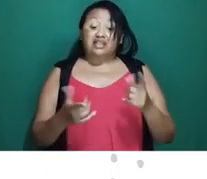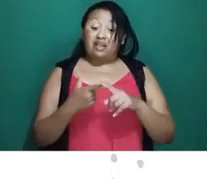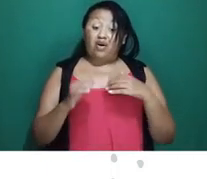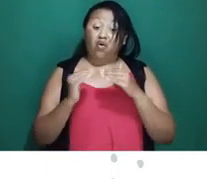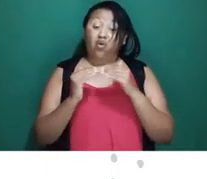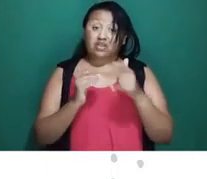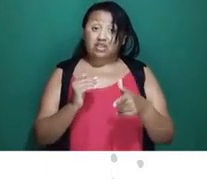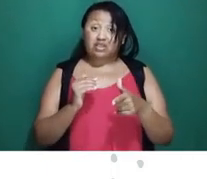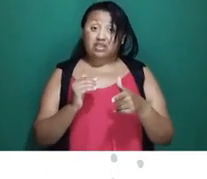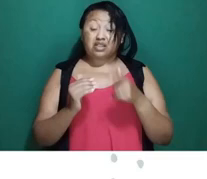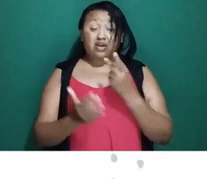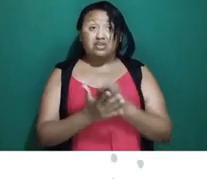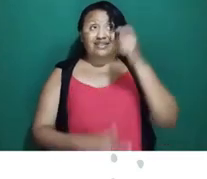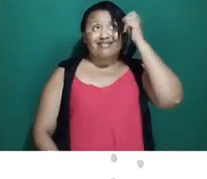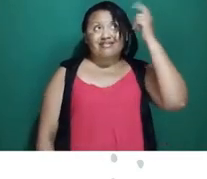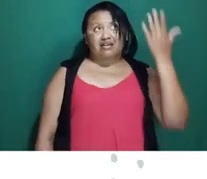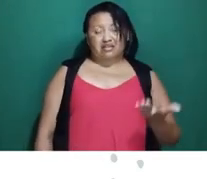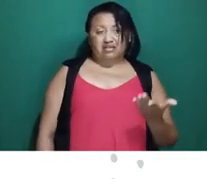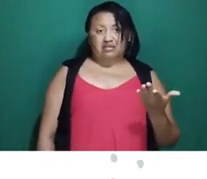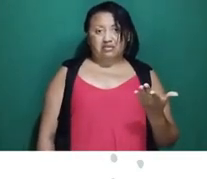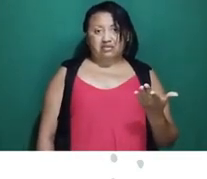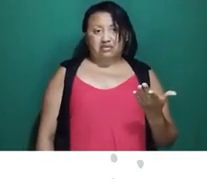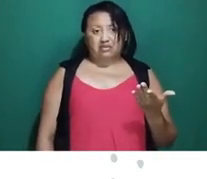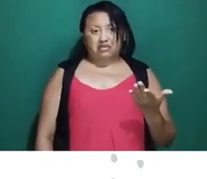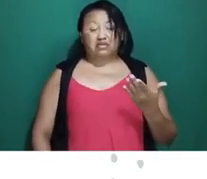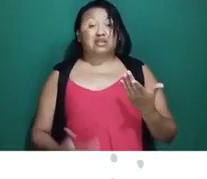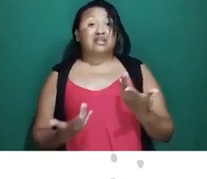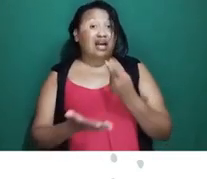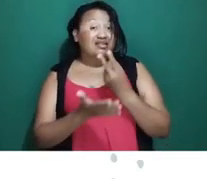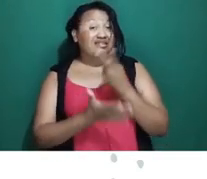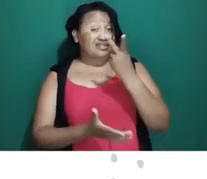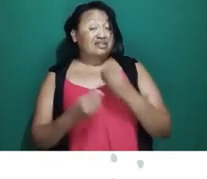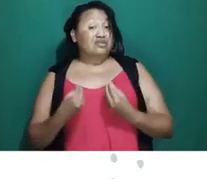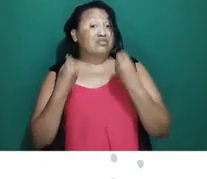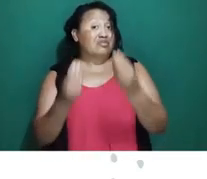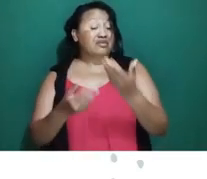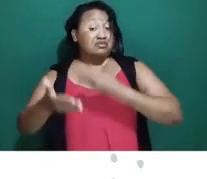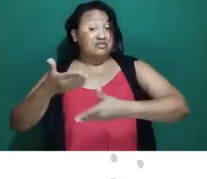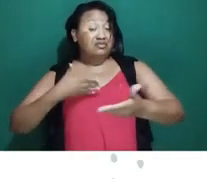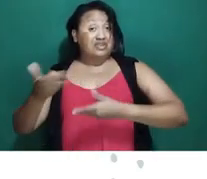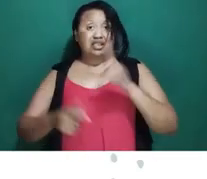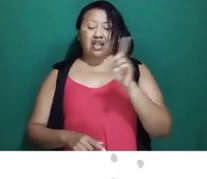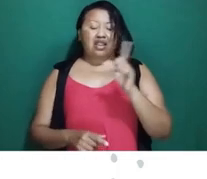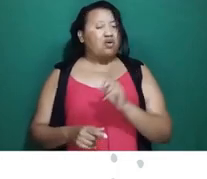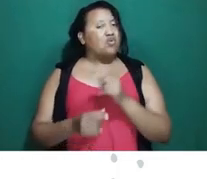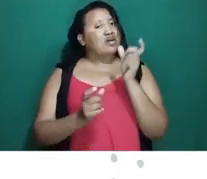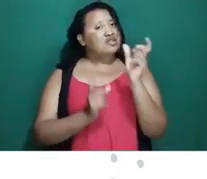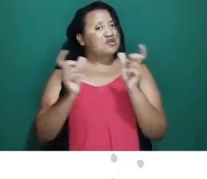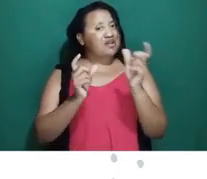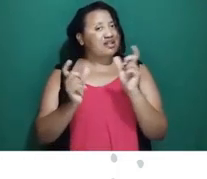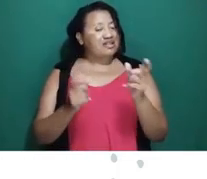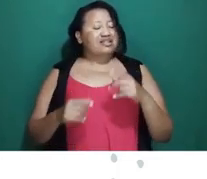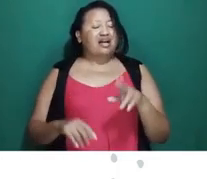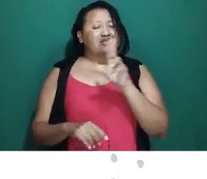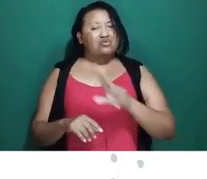que ocorre ideologicamente com a ideia que está sendo passada né não com as palavras que estão